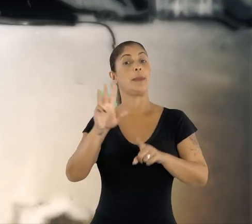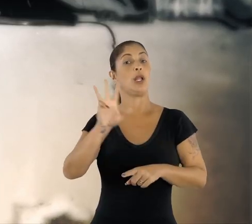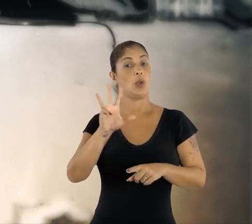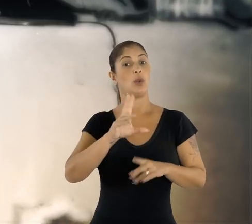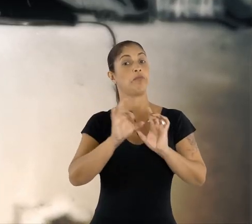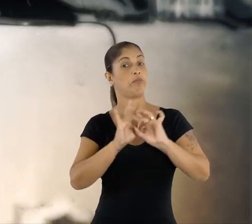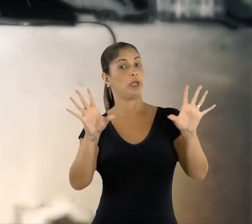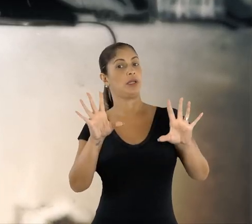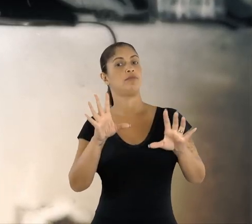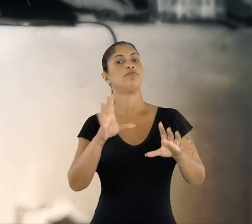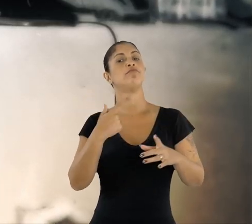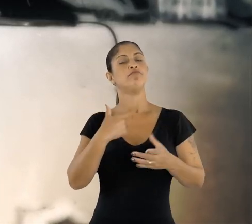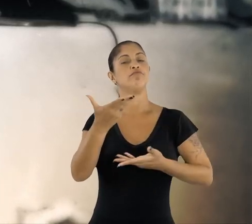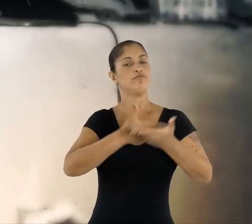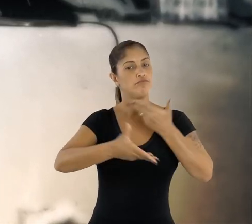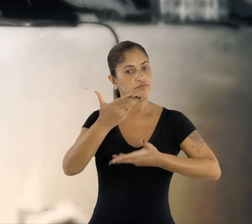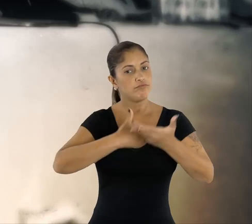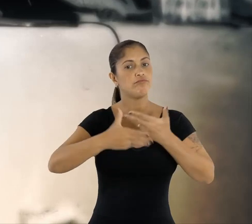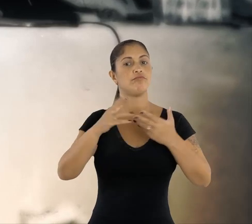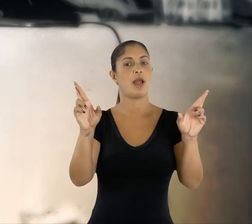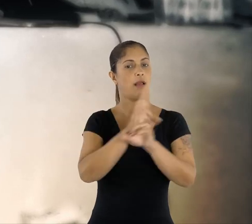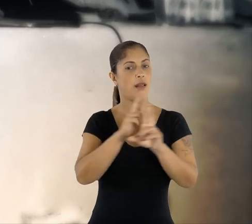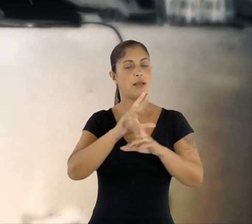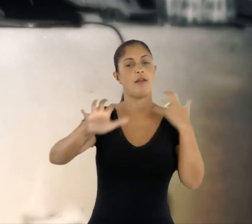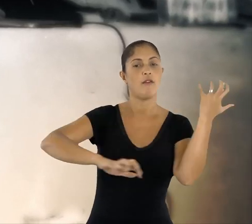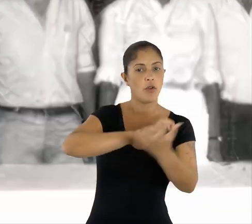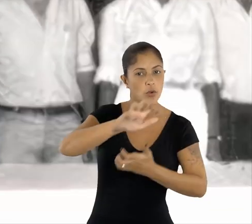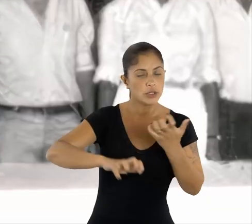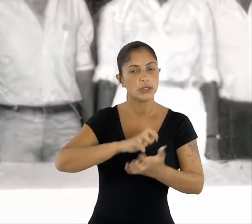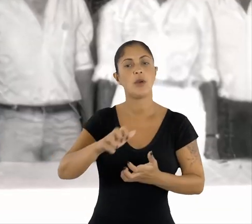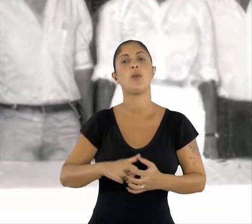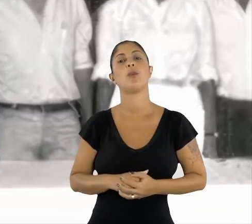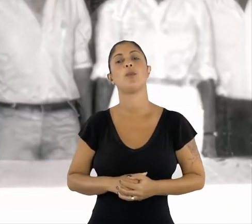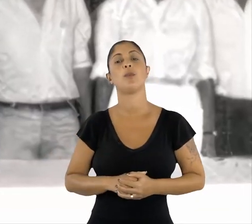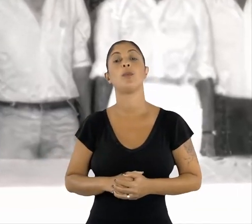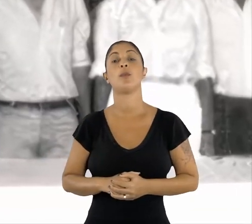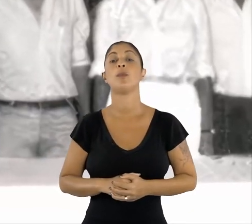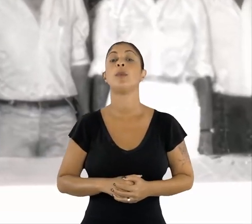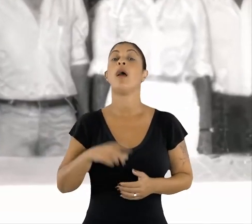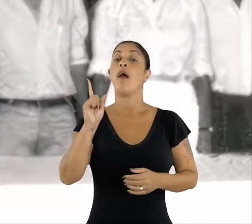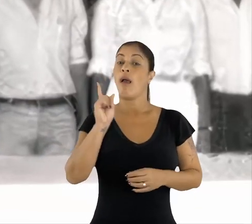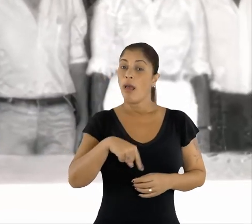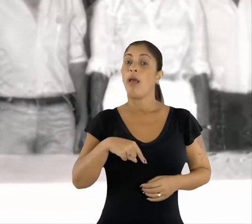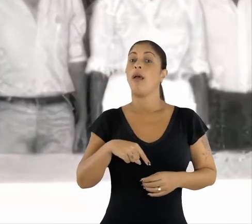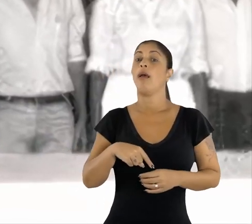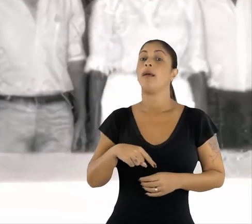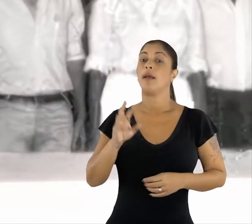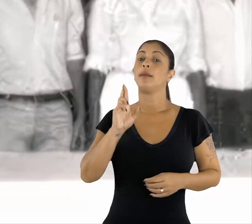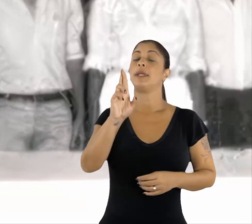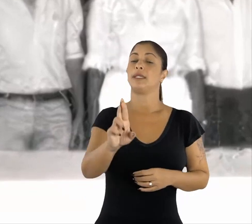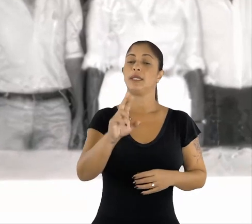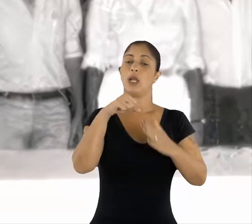Lula. Y entonces eso me E isso me permitió permitiu aprofundar profundizar la a relação relación de la da revolución Revolução con estos com